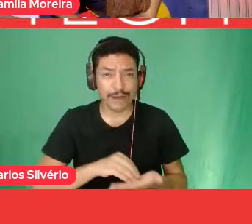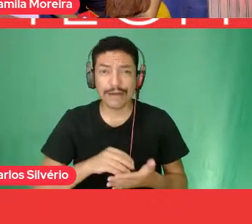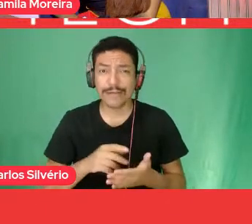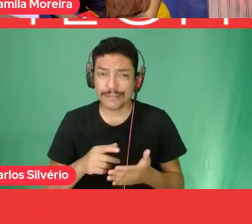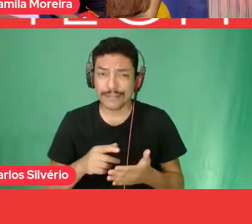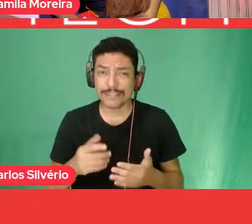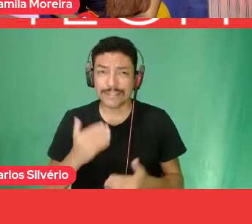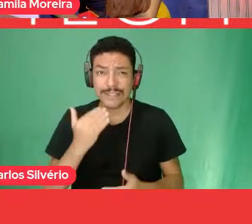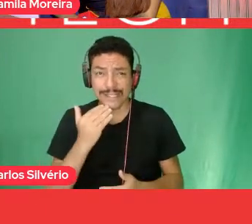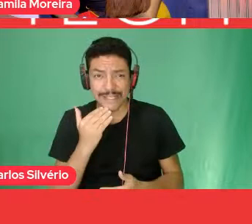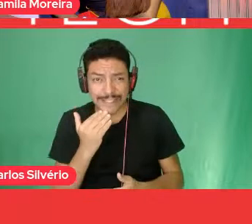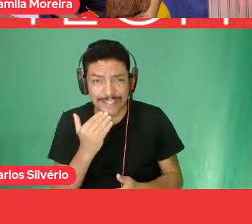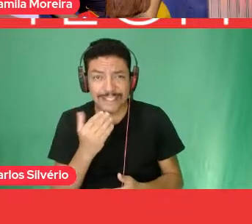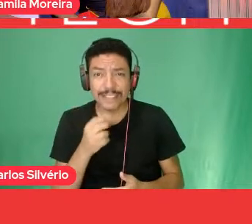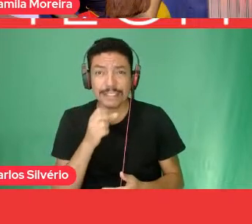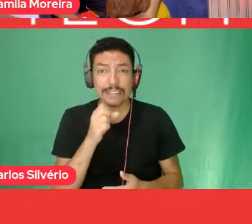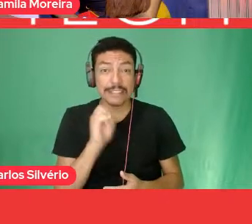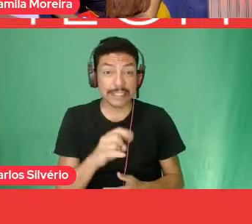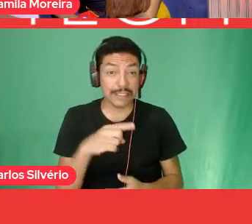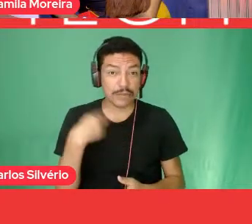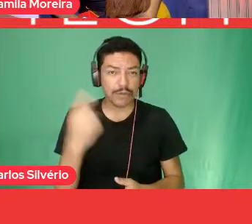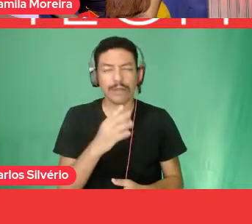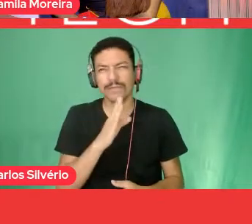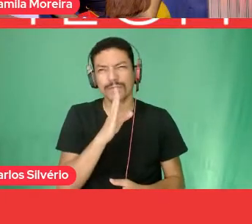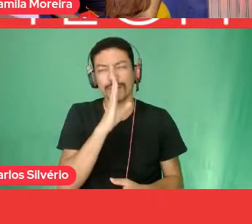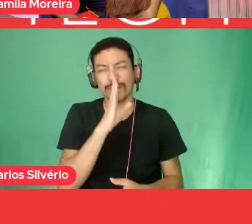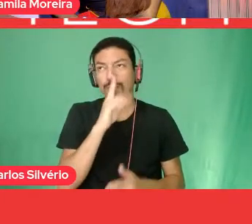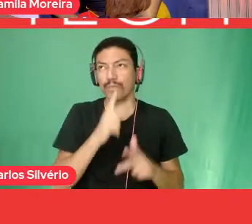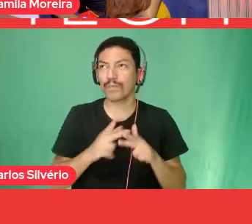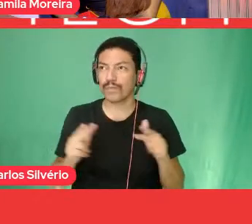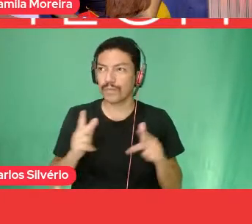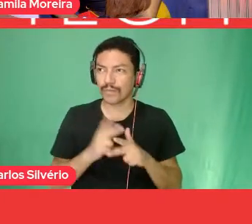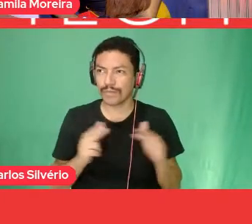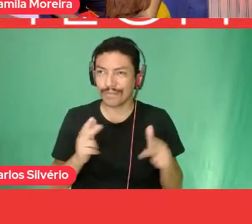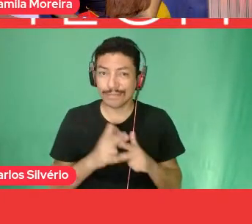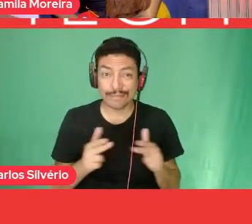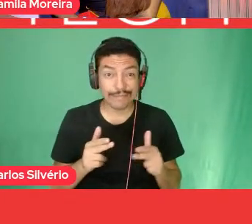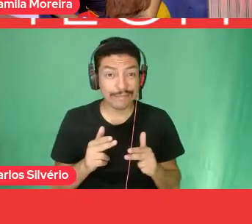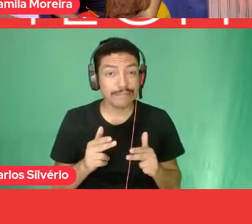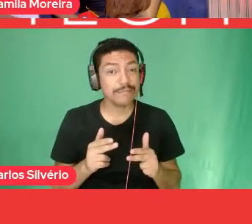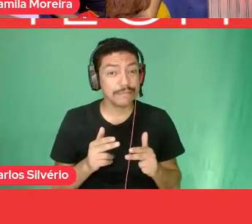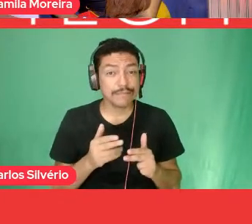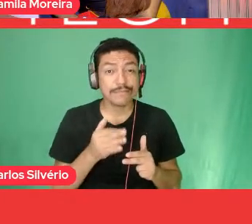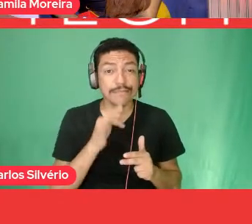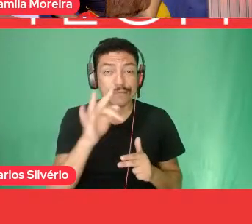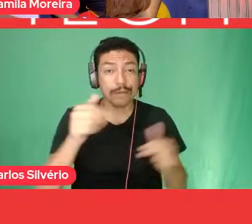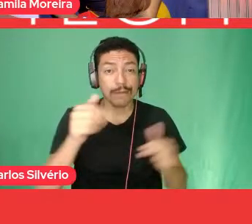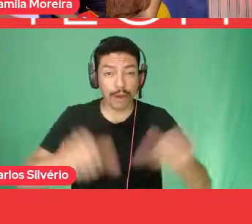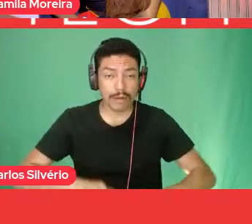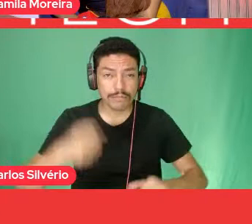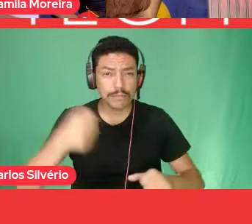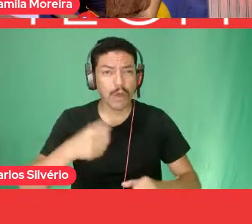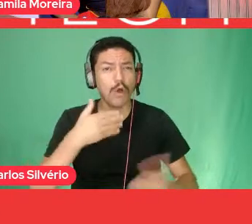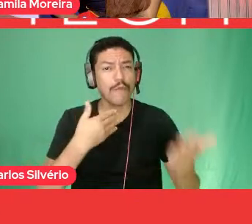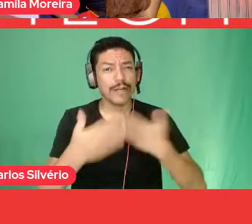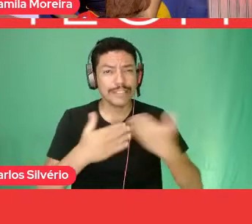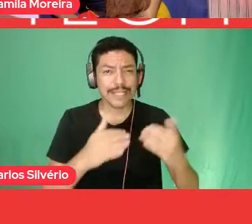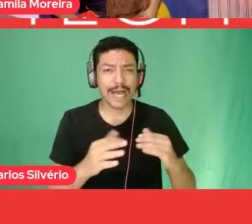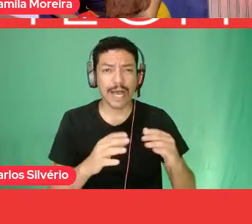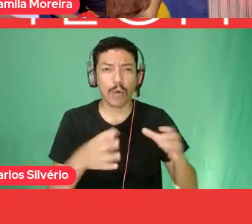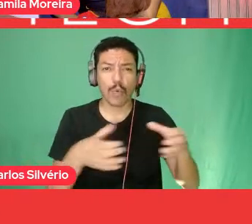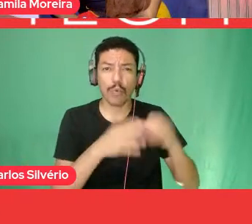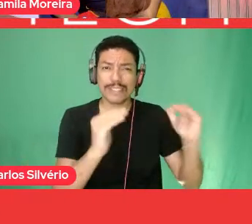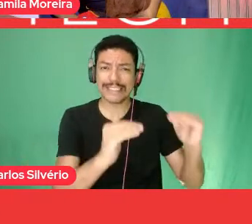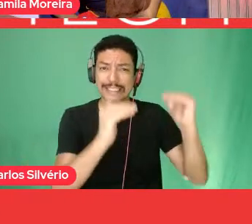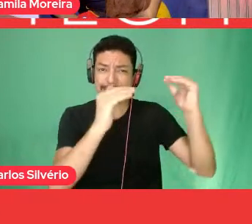endereçado, e se a gente não começa falando sobre isso, né, de uma forma, acho que a Silvana colocou aqui, né, na top liderança, de uma forma estratégica, né, isso